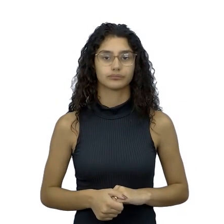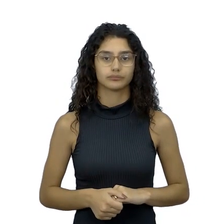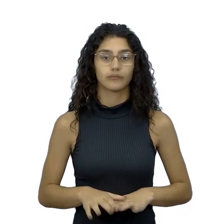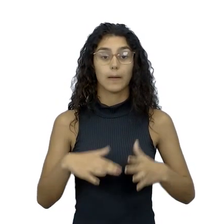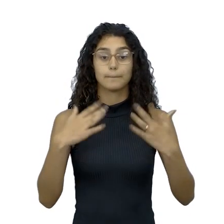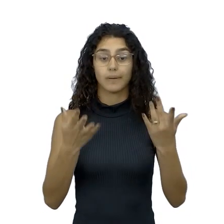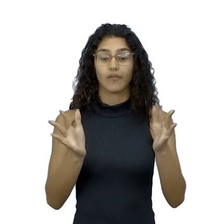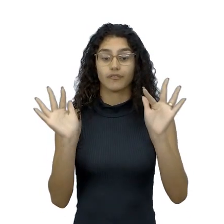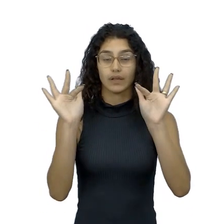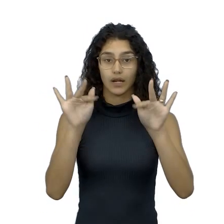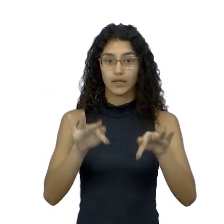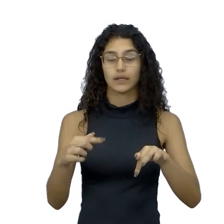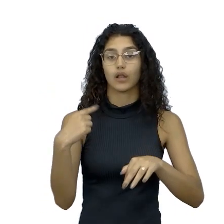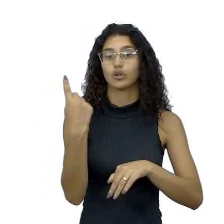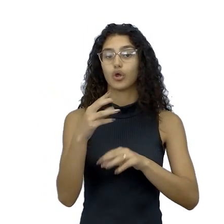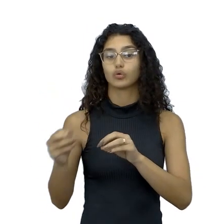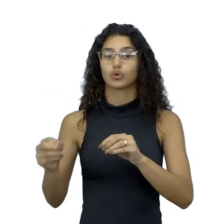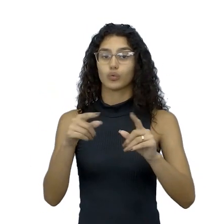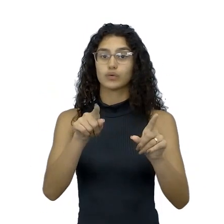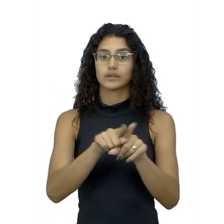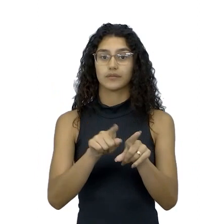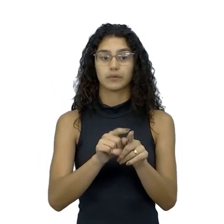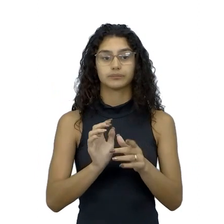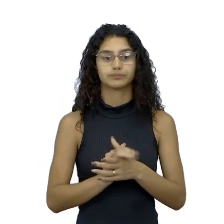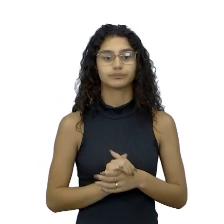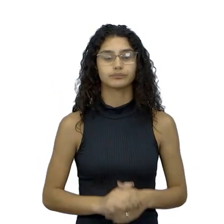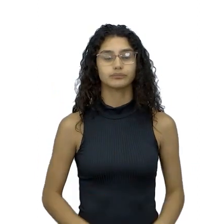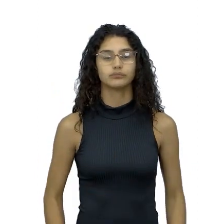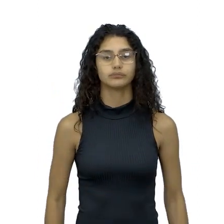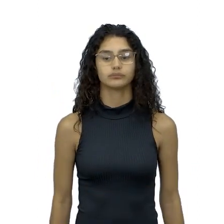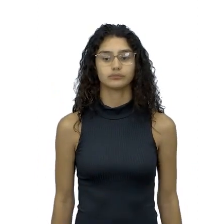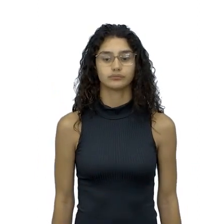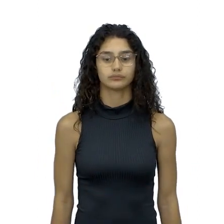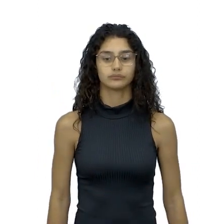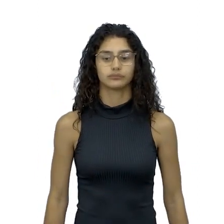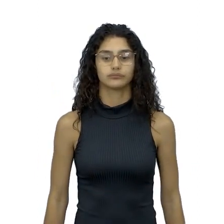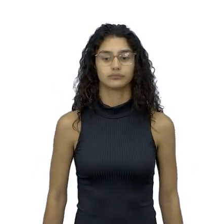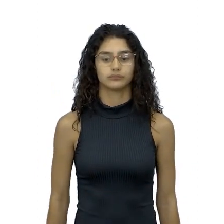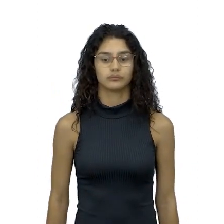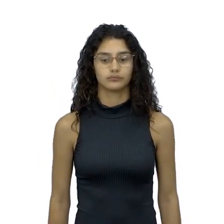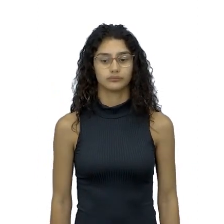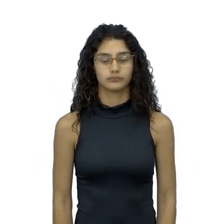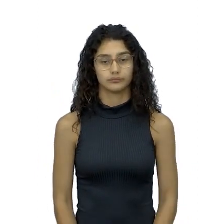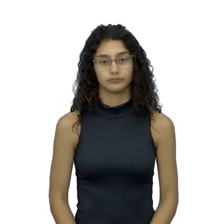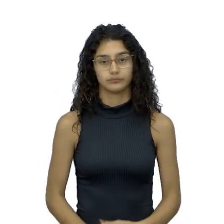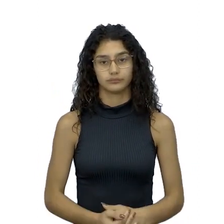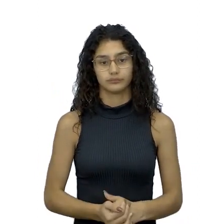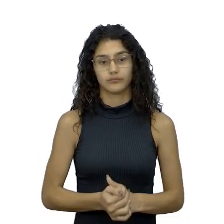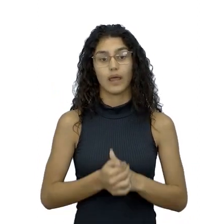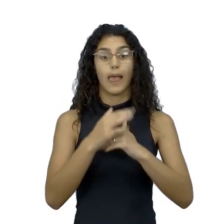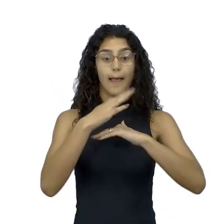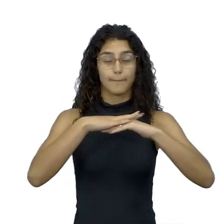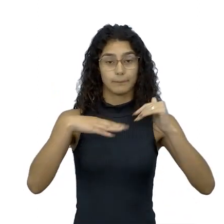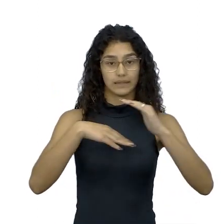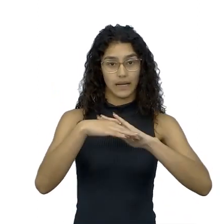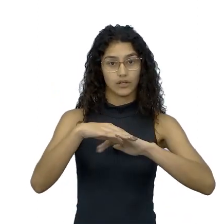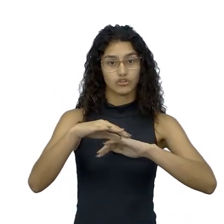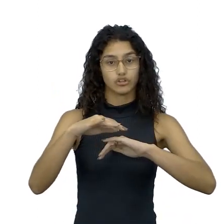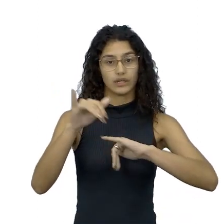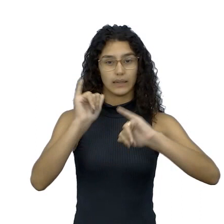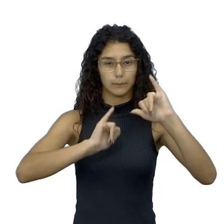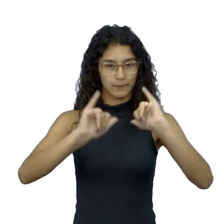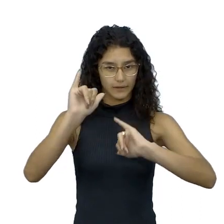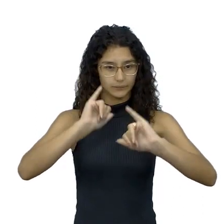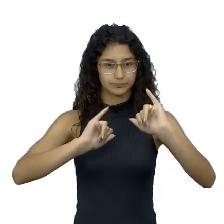Para finalizar, a gente trouxe aqui, então, eu trouxe aqui as habilidades de química, tá bem?